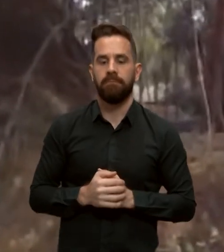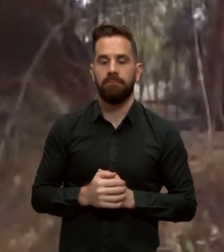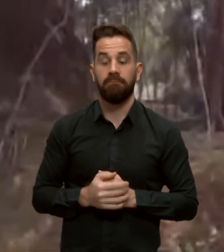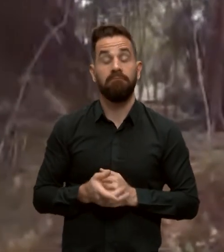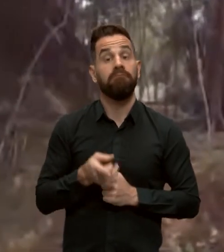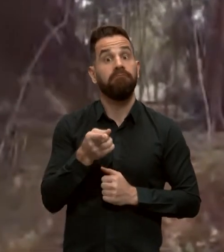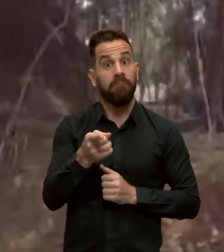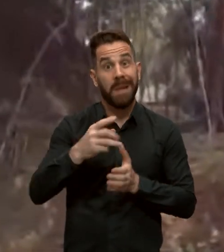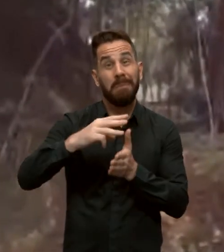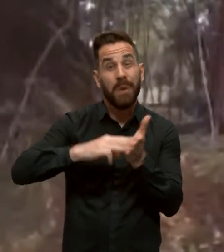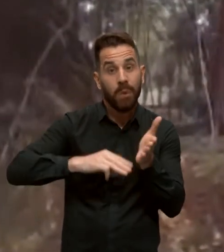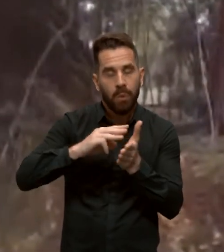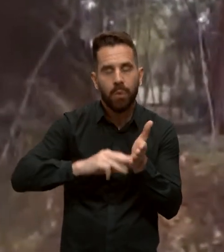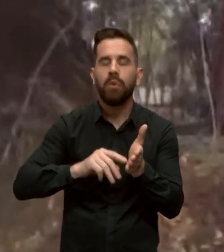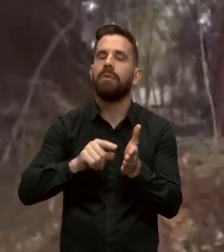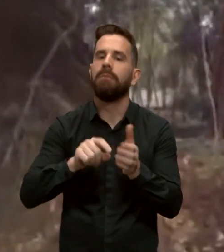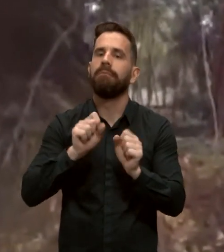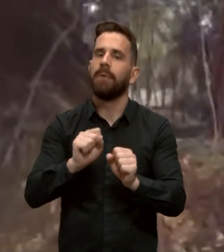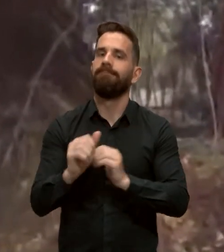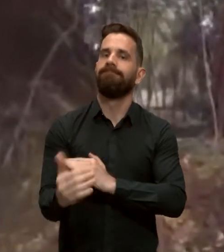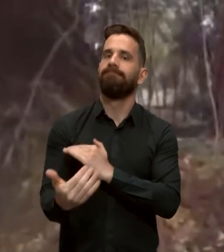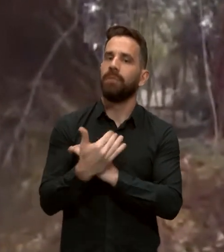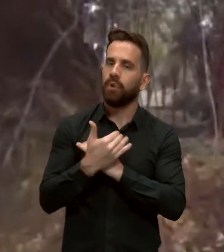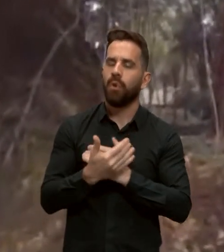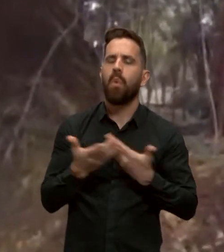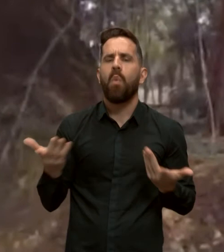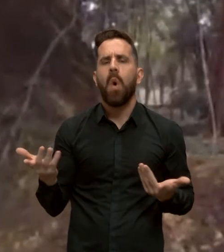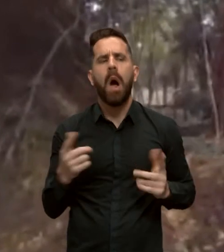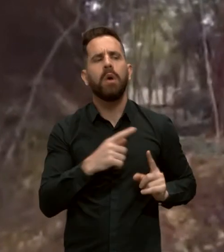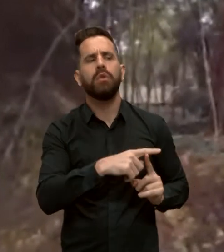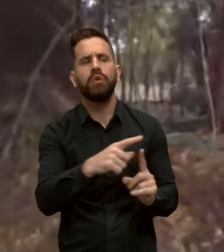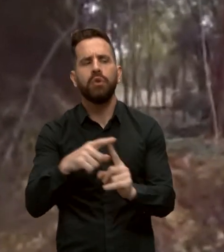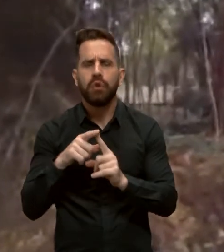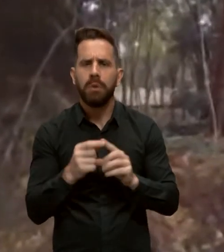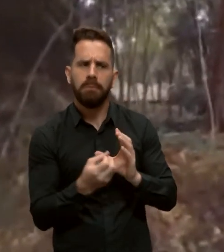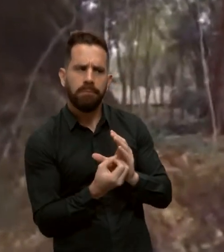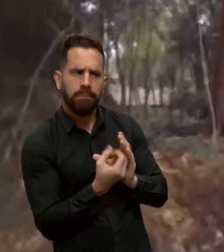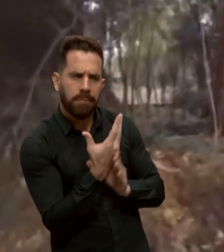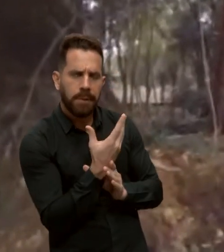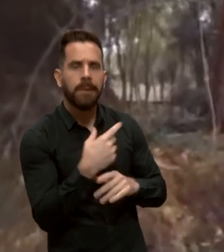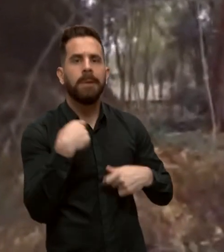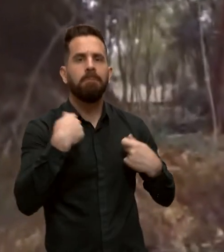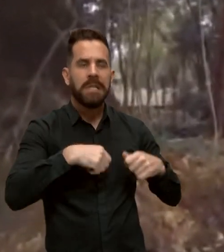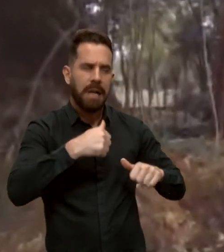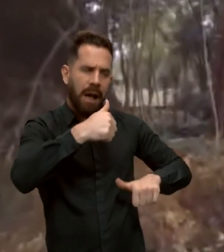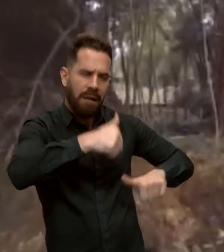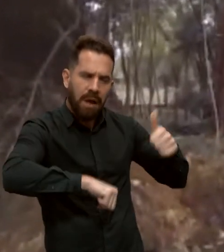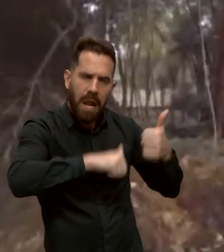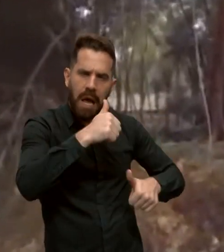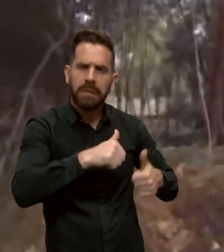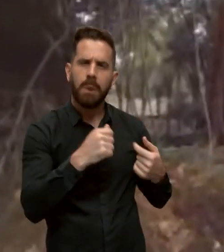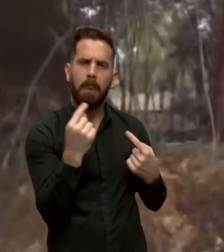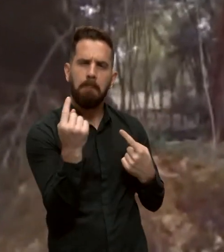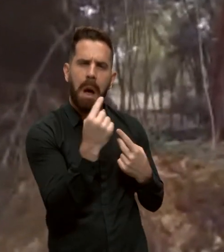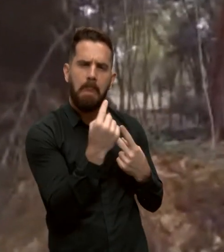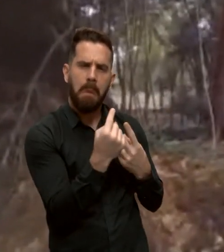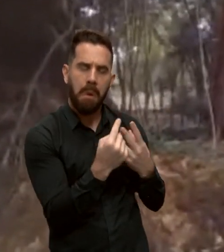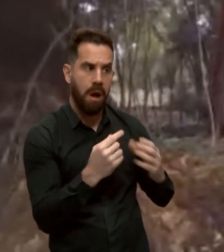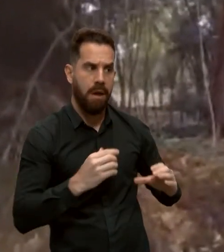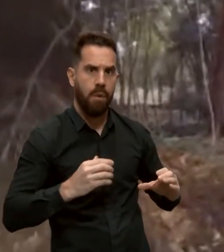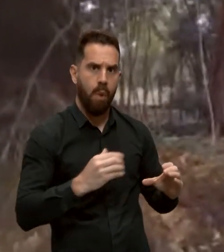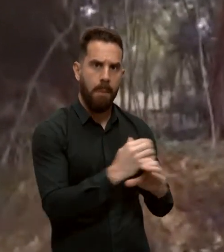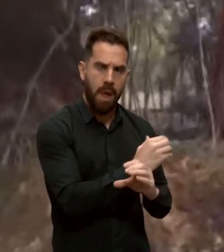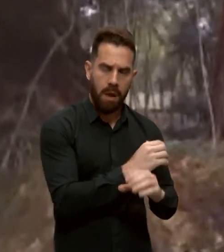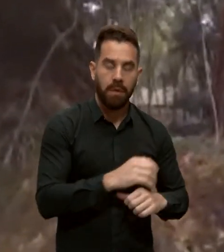auxiliam na identificação de quais espécies precisam ser contempladas com avaliações integrais, e evitam